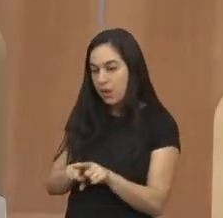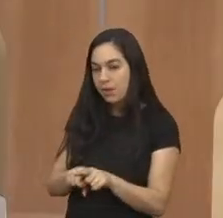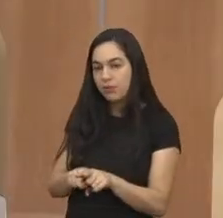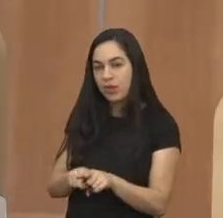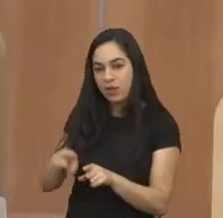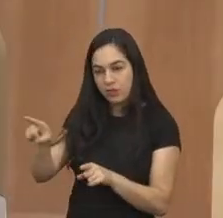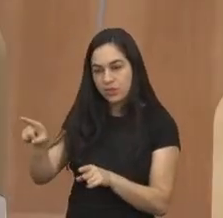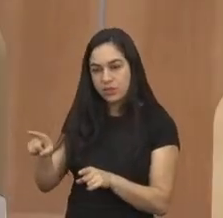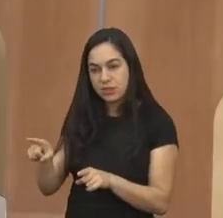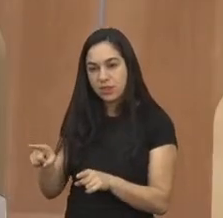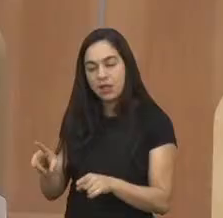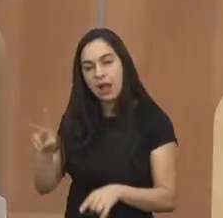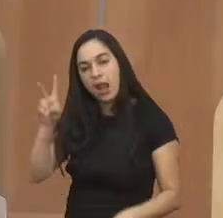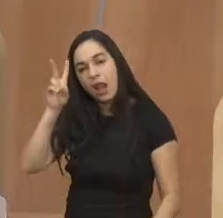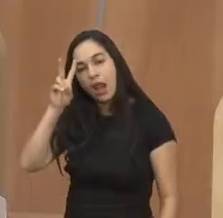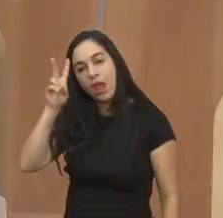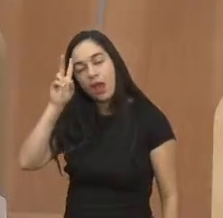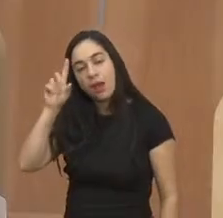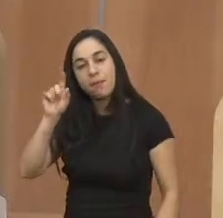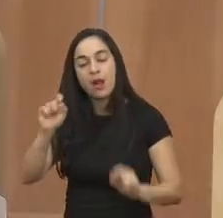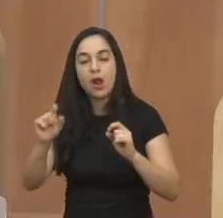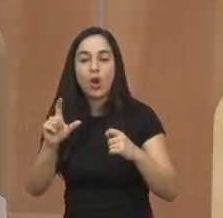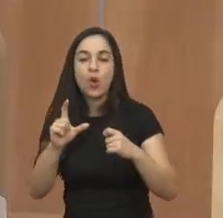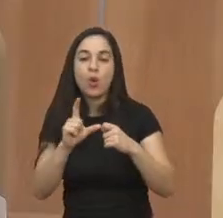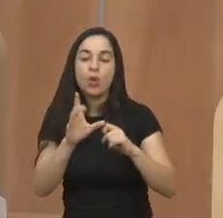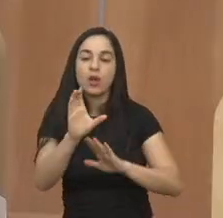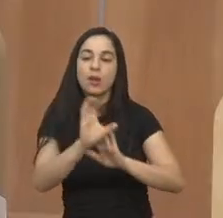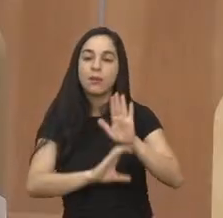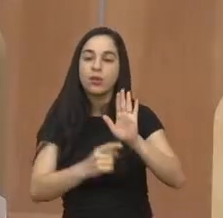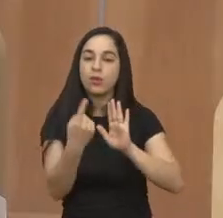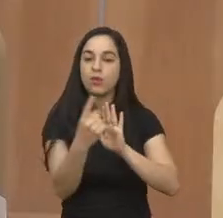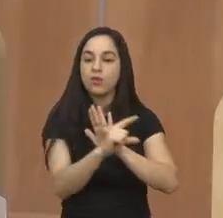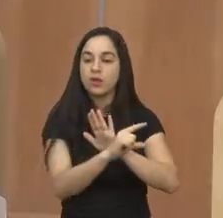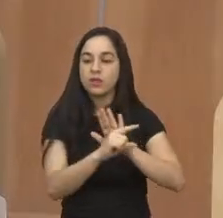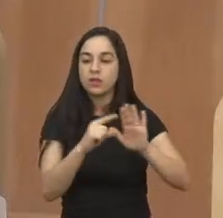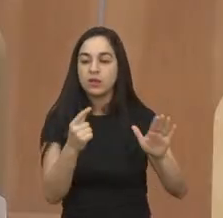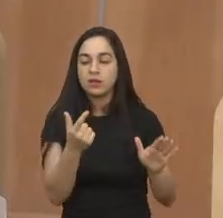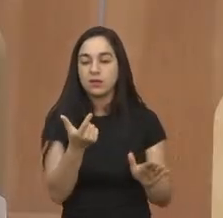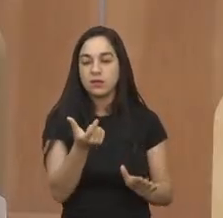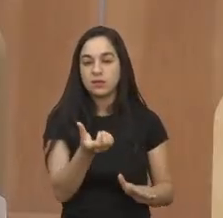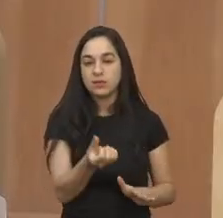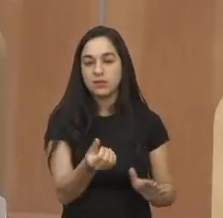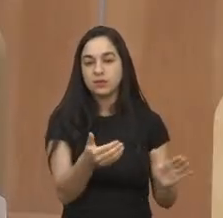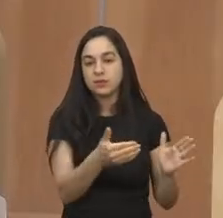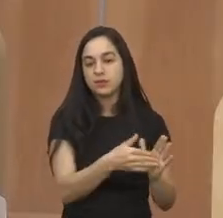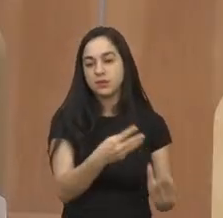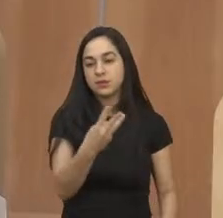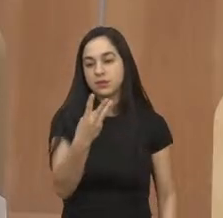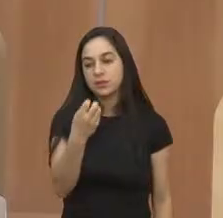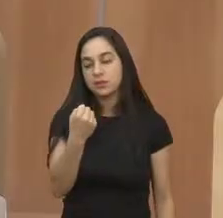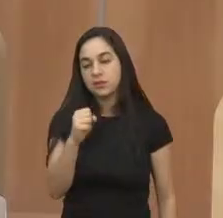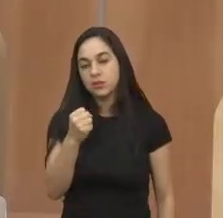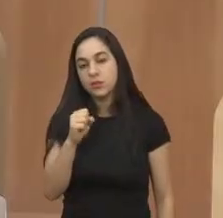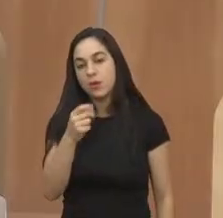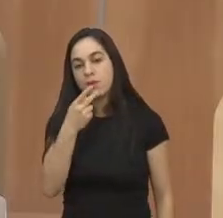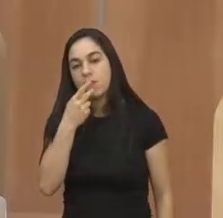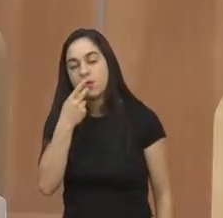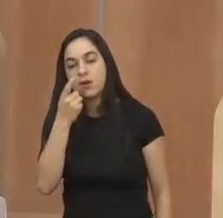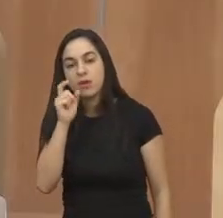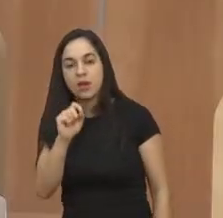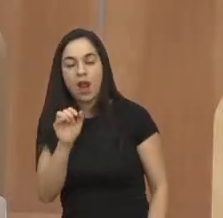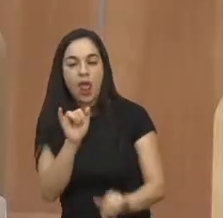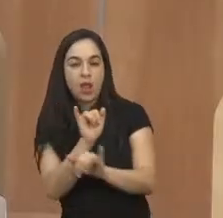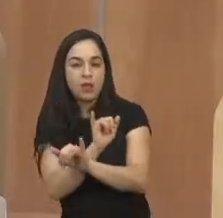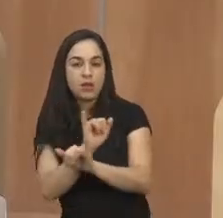o senhor vai se recordar da passagem em Lucas, capítulo 1, versículos de 26 a 38, quando fala da